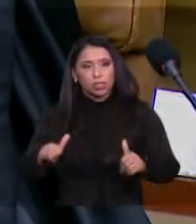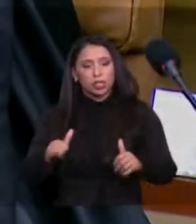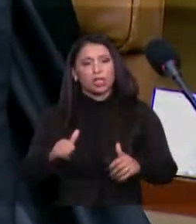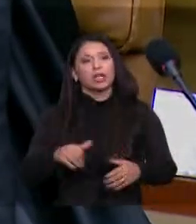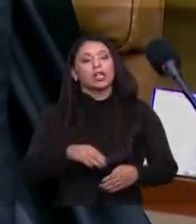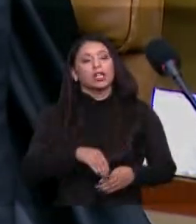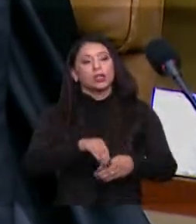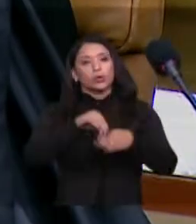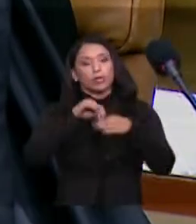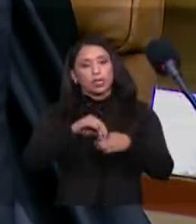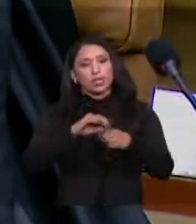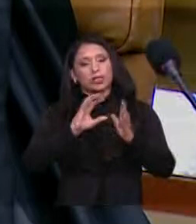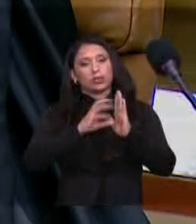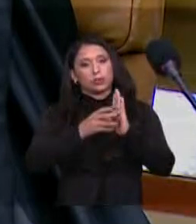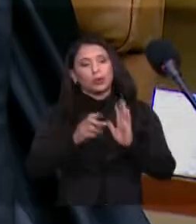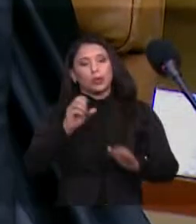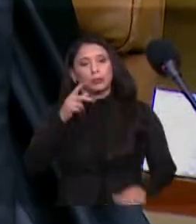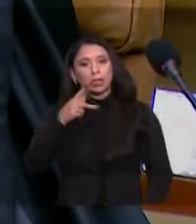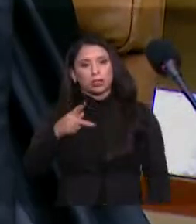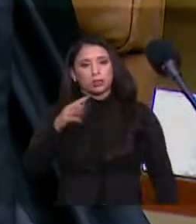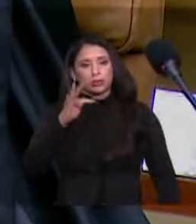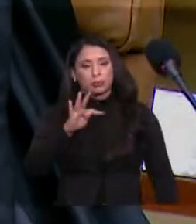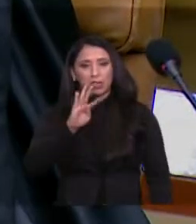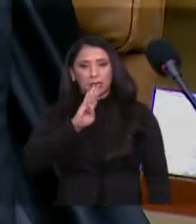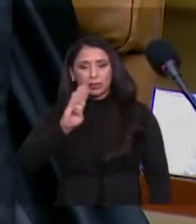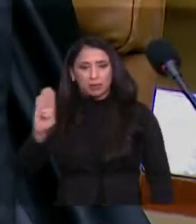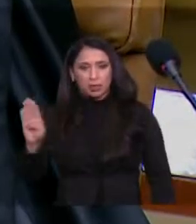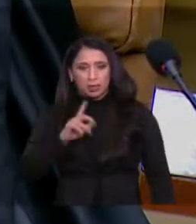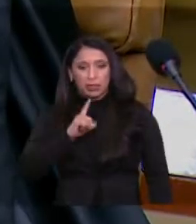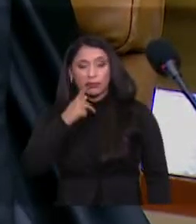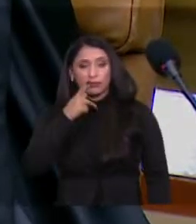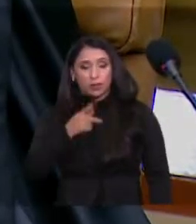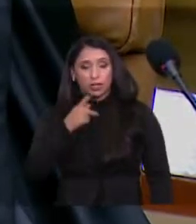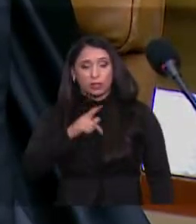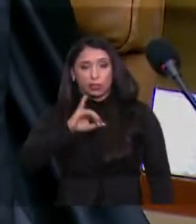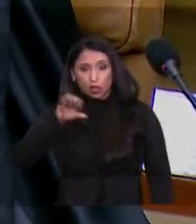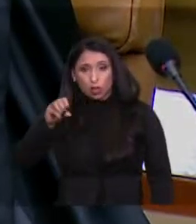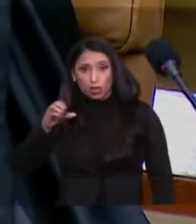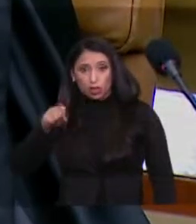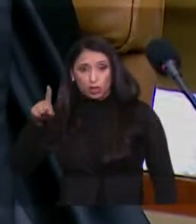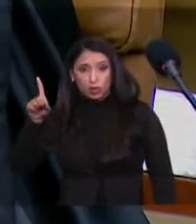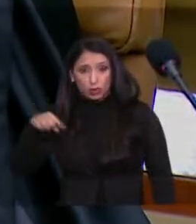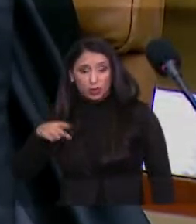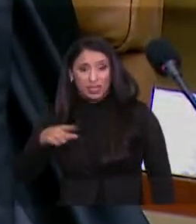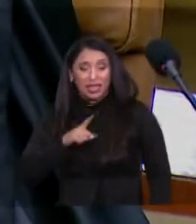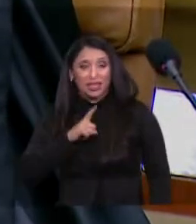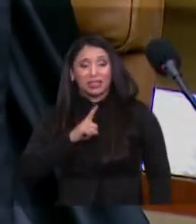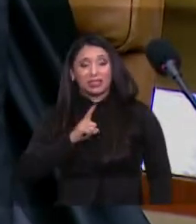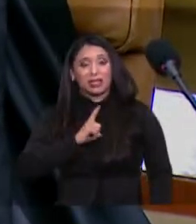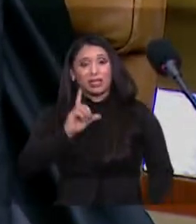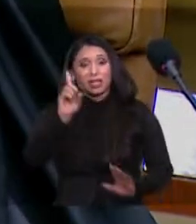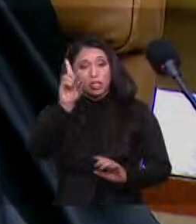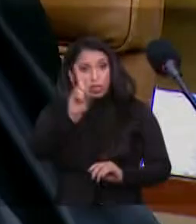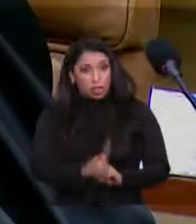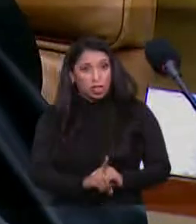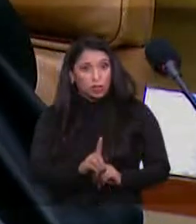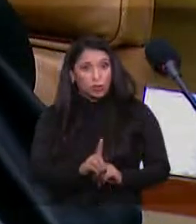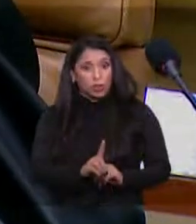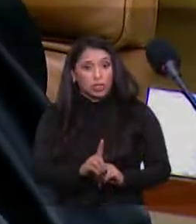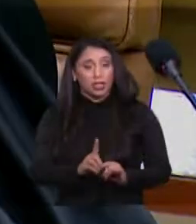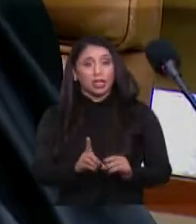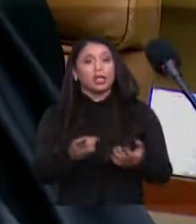do trabalhista brasileiro afirmando que a indicação de José zoniza Diretoria de operações e logísticas partiu